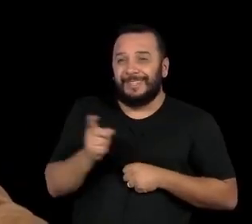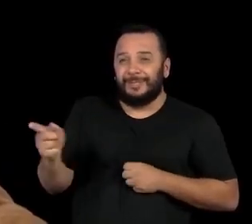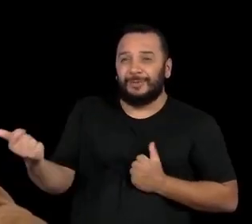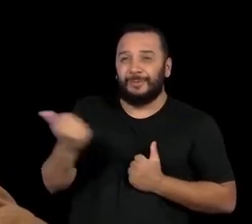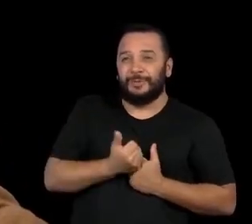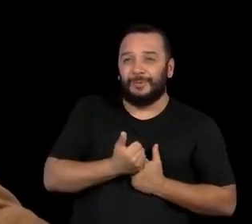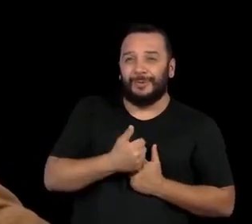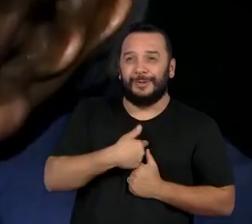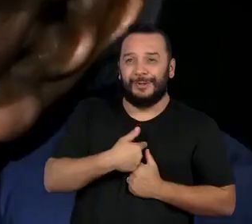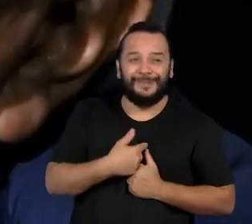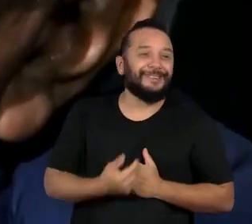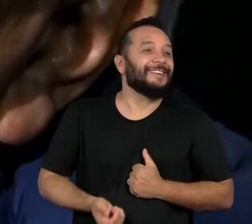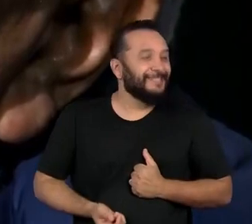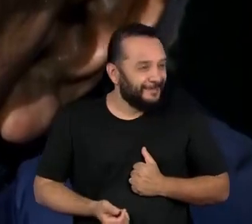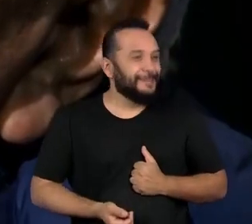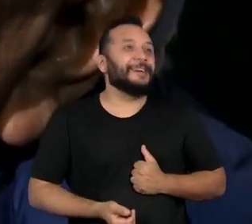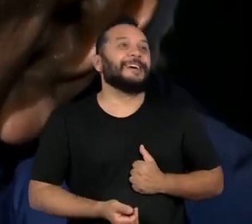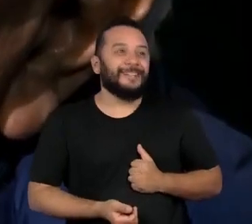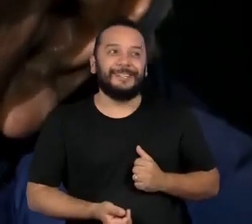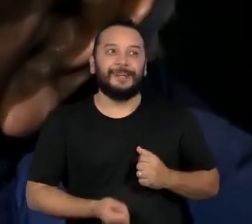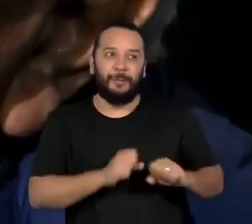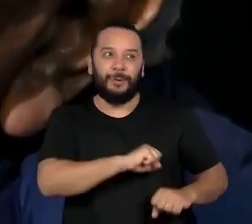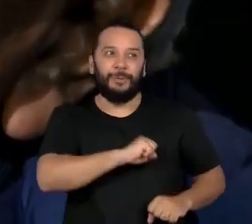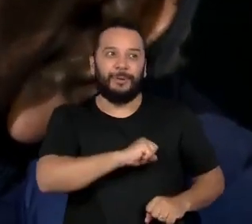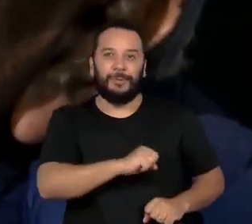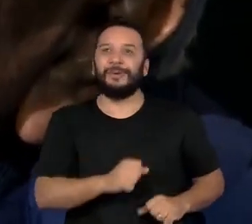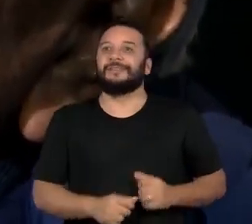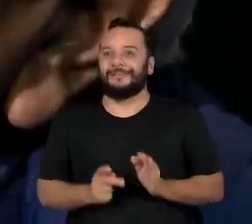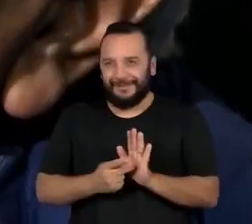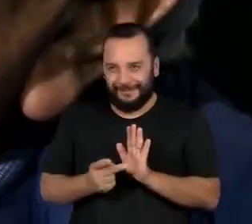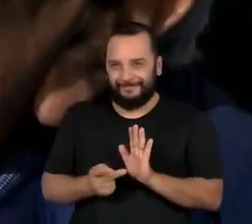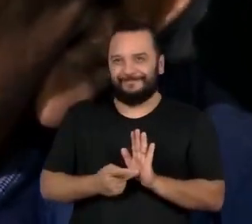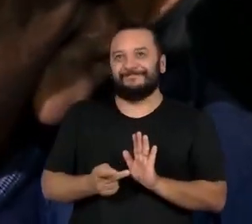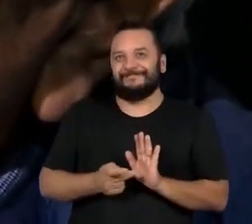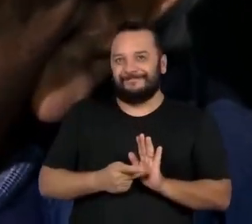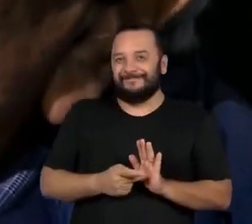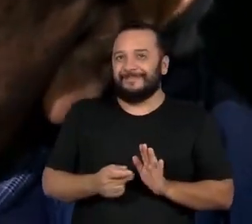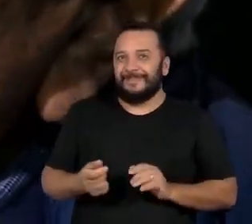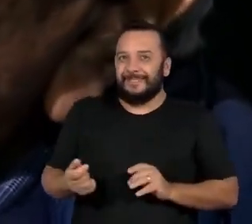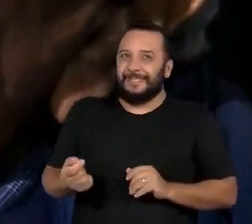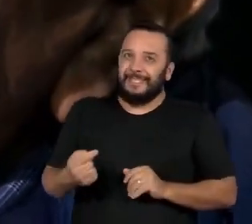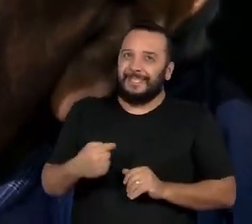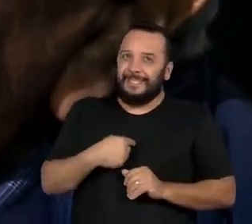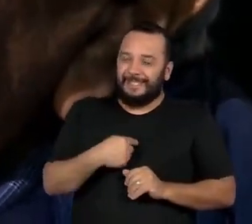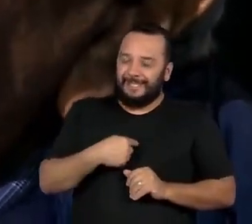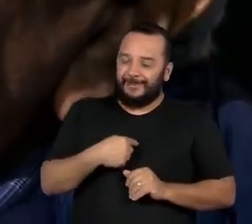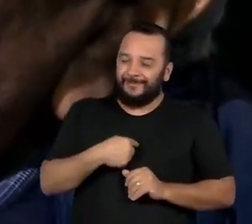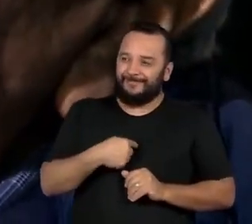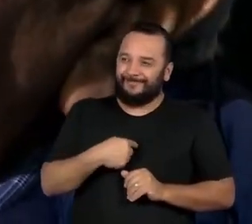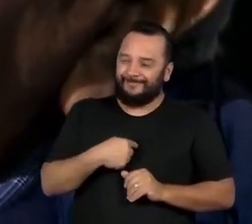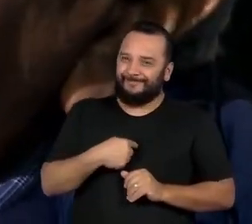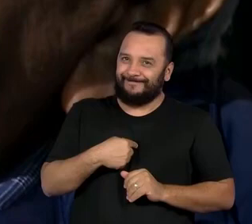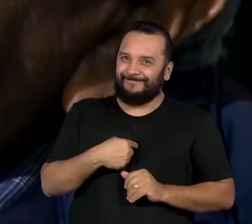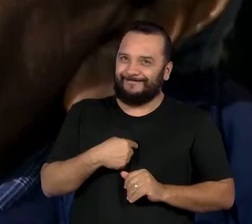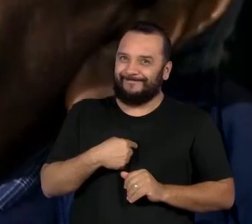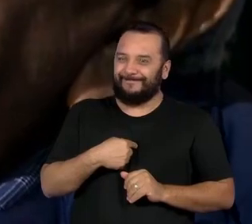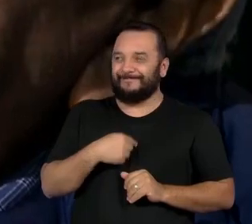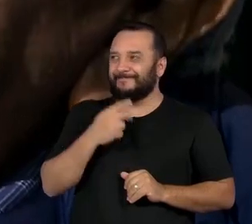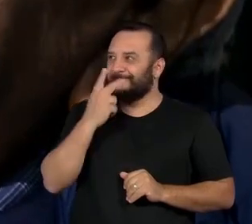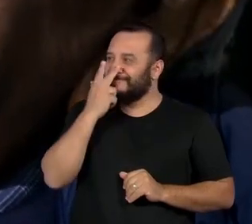bateu mais Deus olha só eu fiquei tão vamos